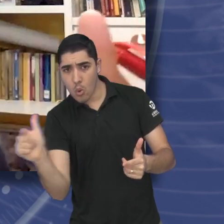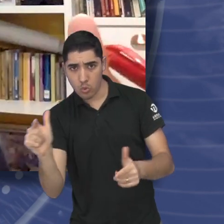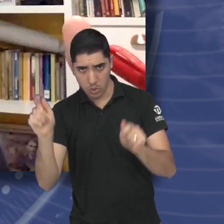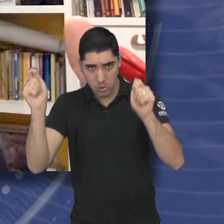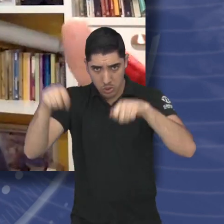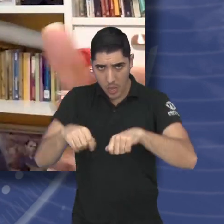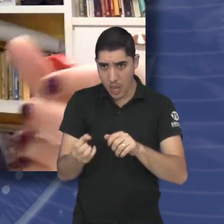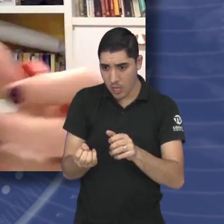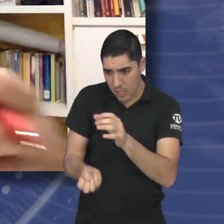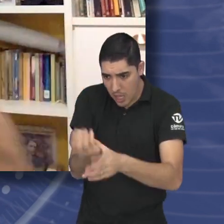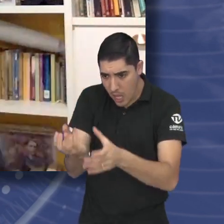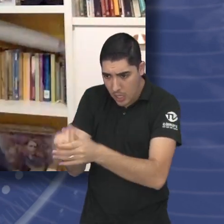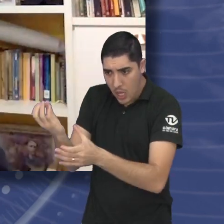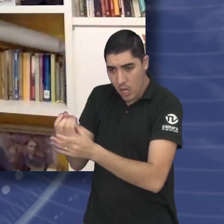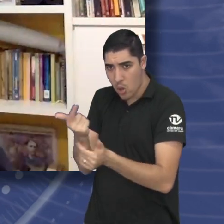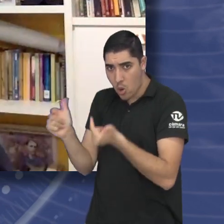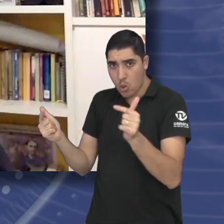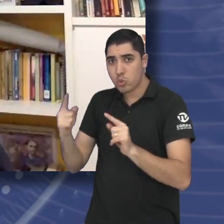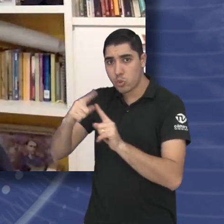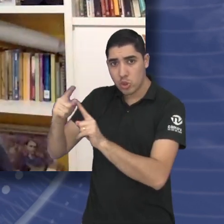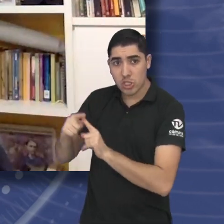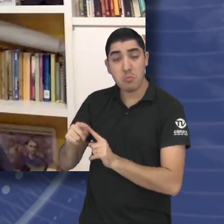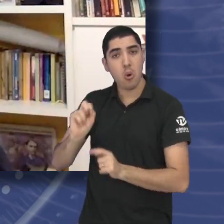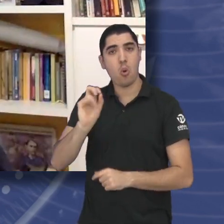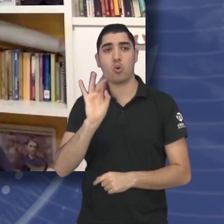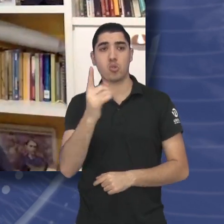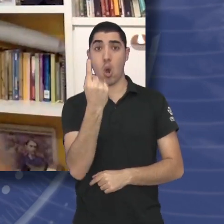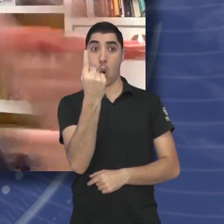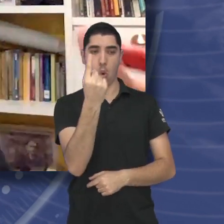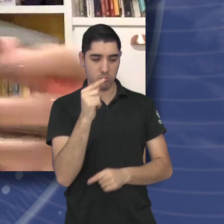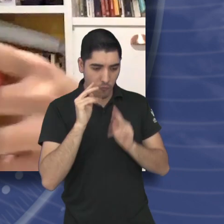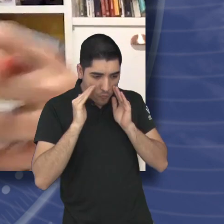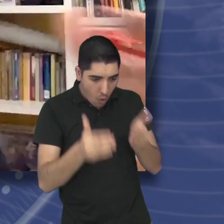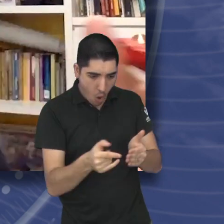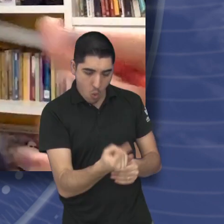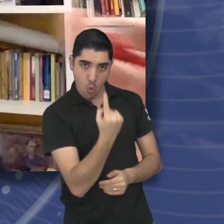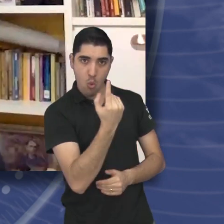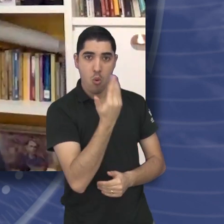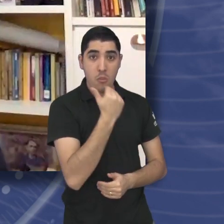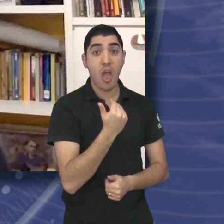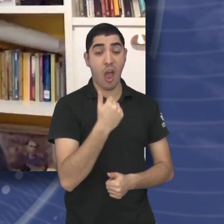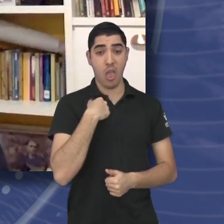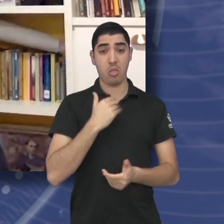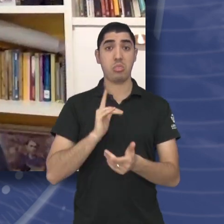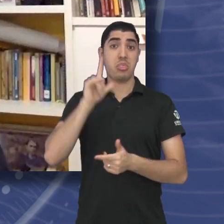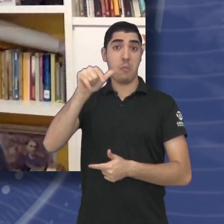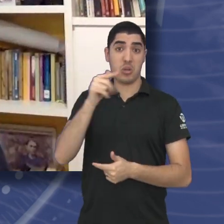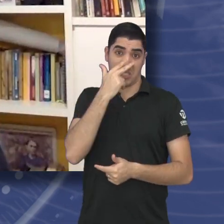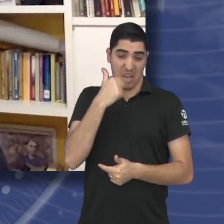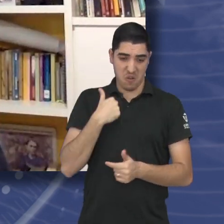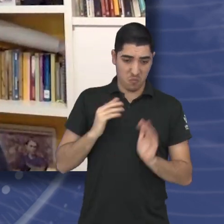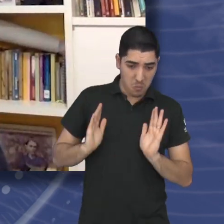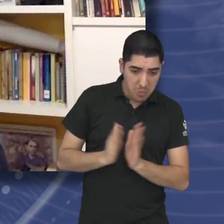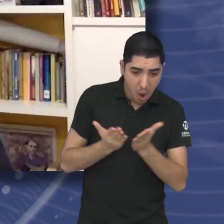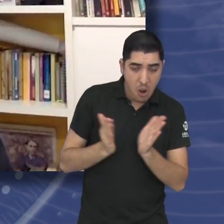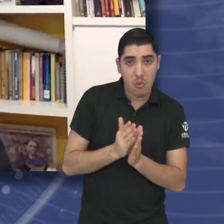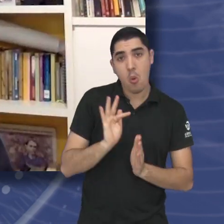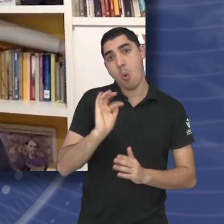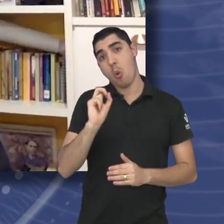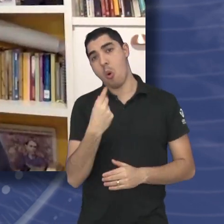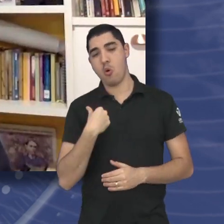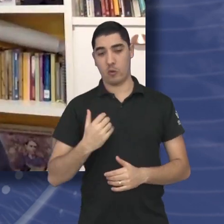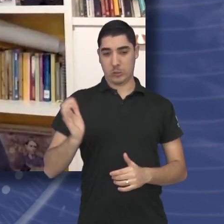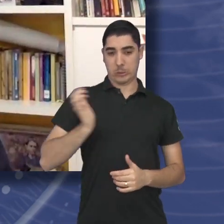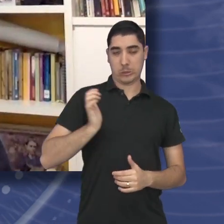só produzir alimentos, eu vou ficar impedido de produzir outras coisas e eu vou empobrecer ou enriquecer enquanto país, enquanto nação?